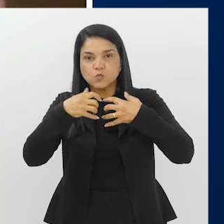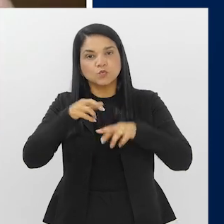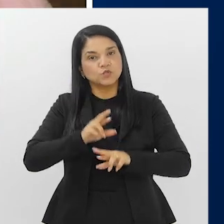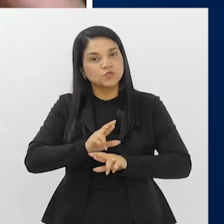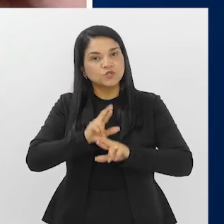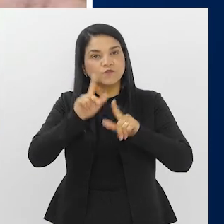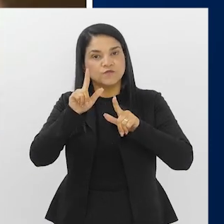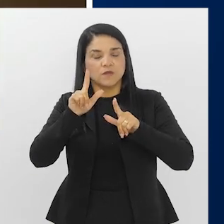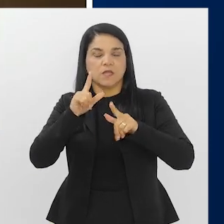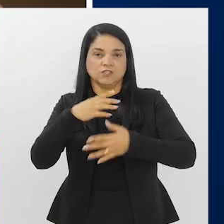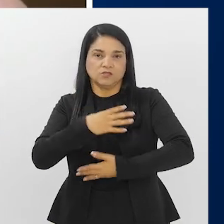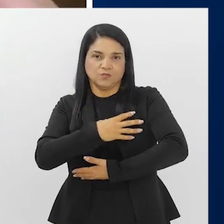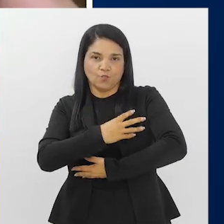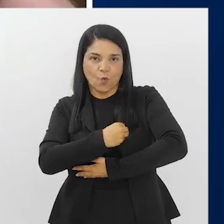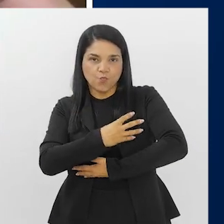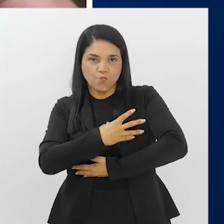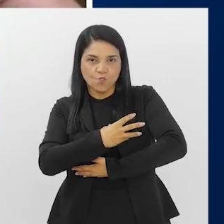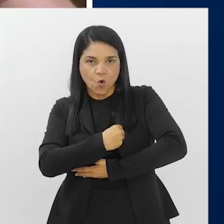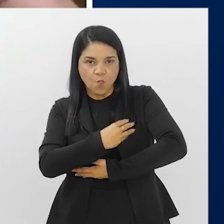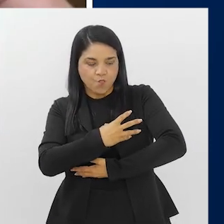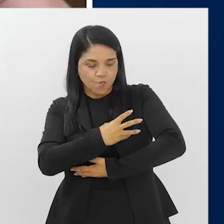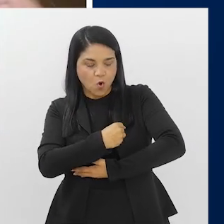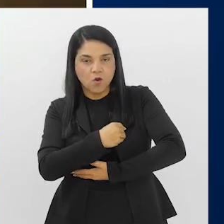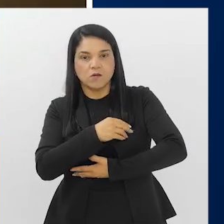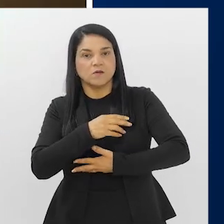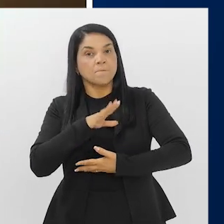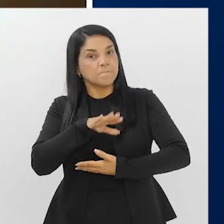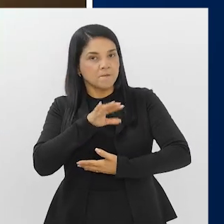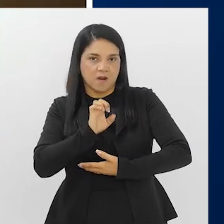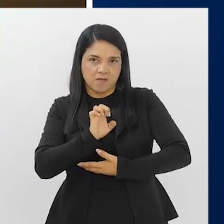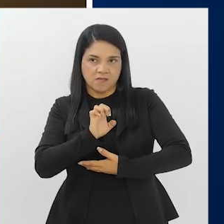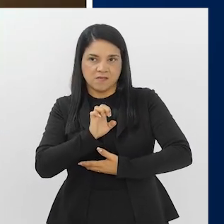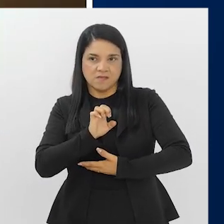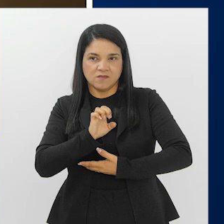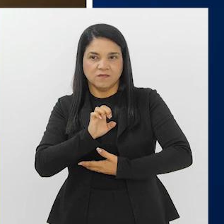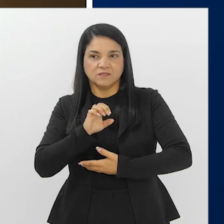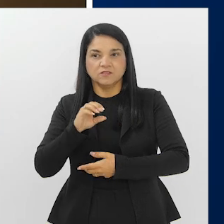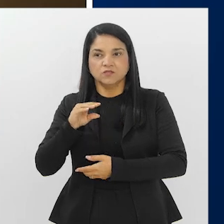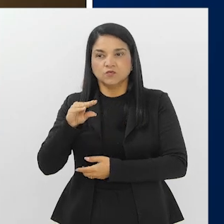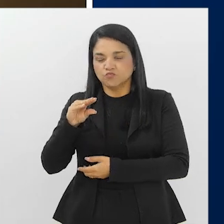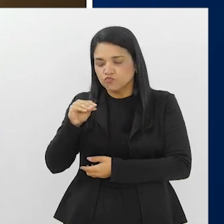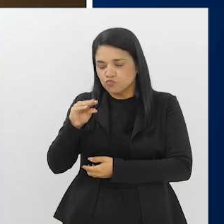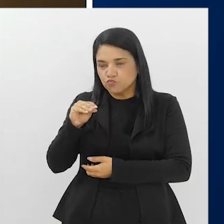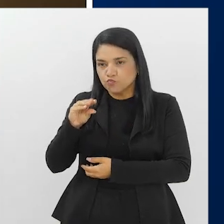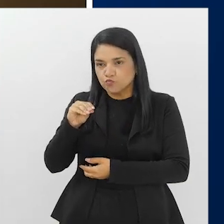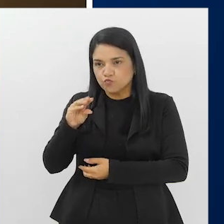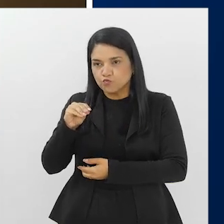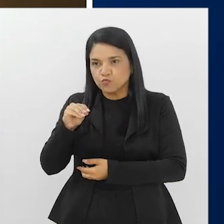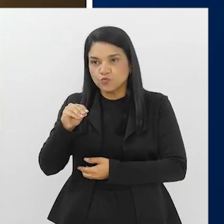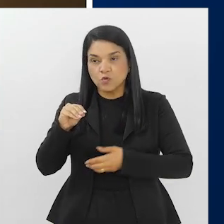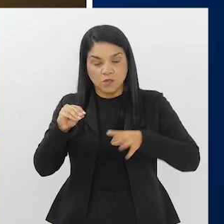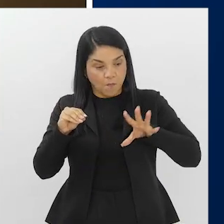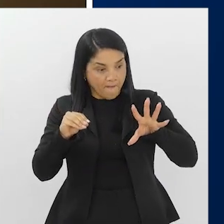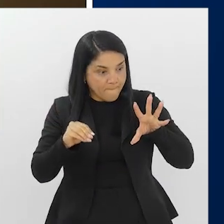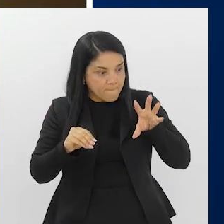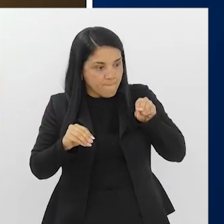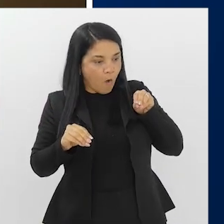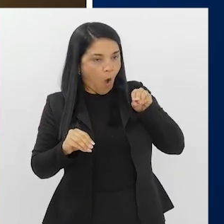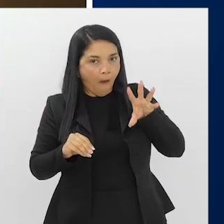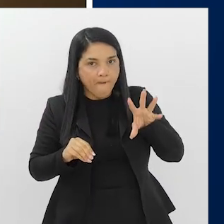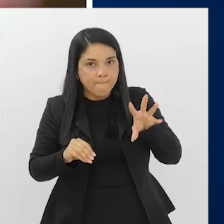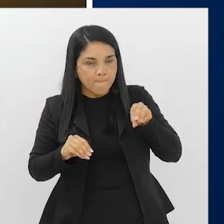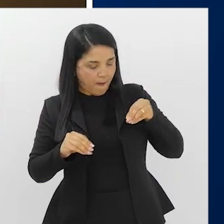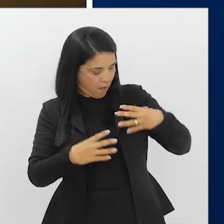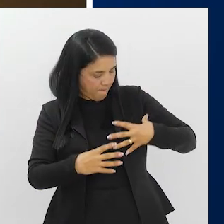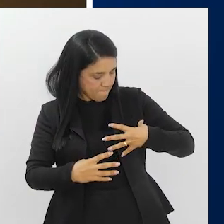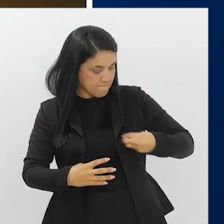músculos para poder amamentar aquele peito da mãe. É um movimento assim, de chupeta, mamadeira, contra o movimento em que o